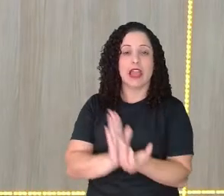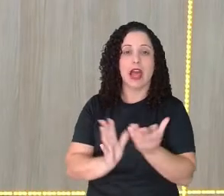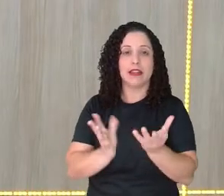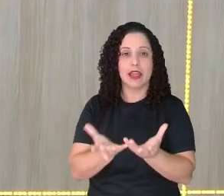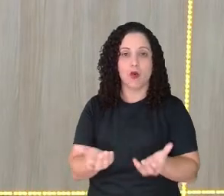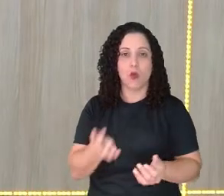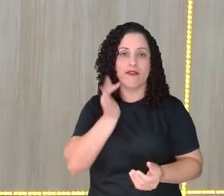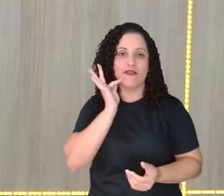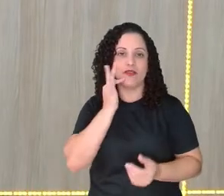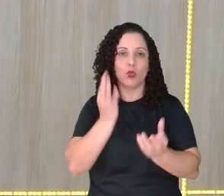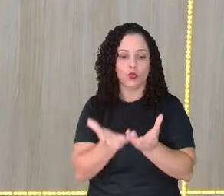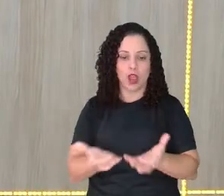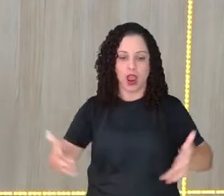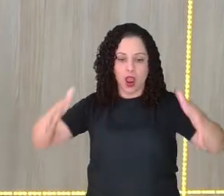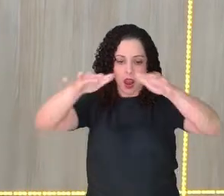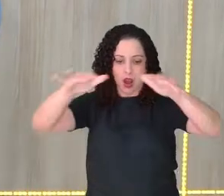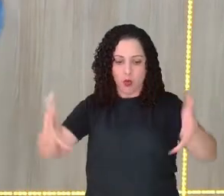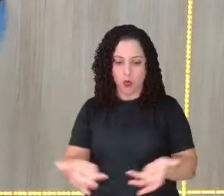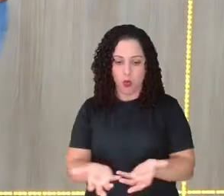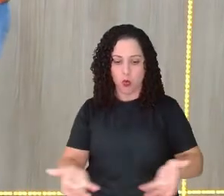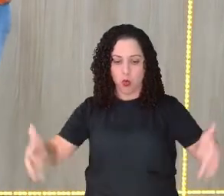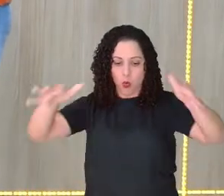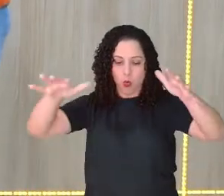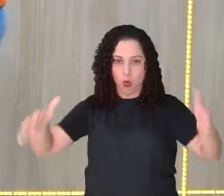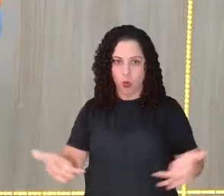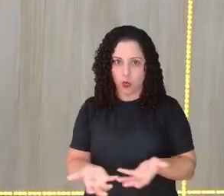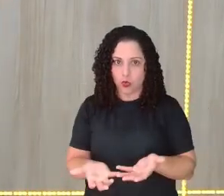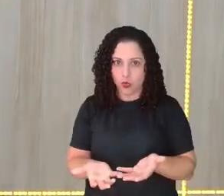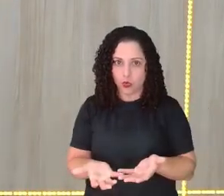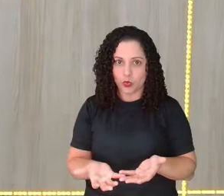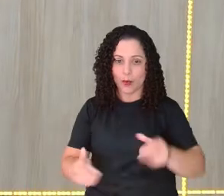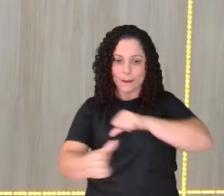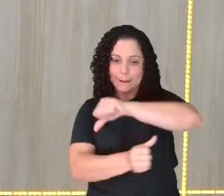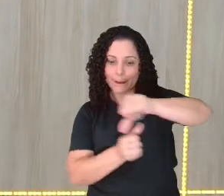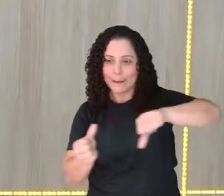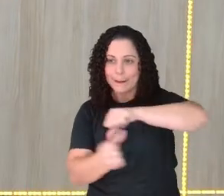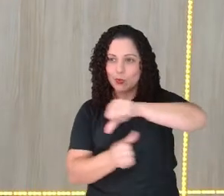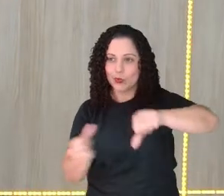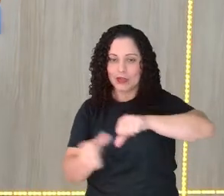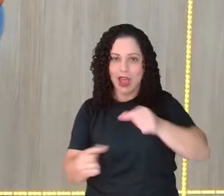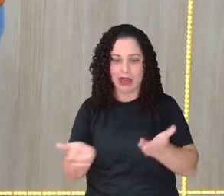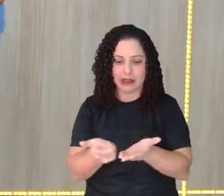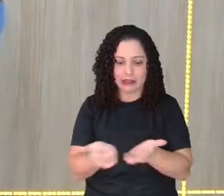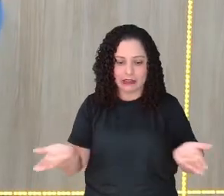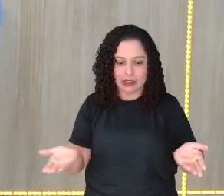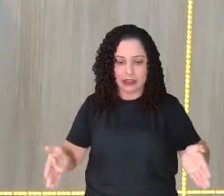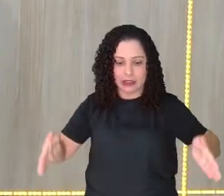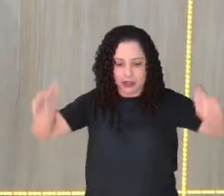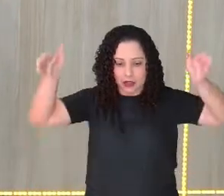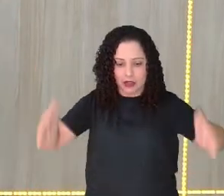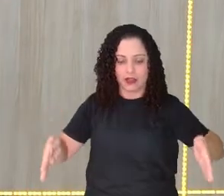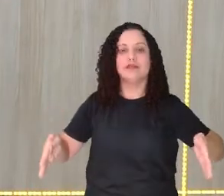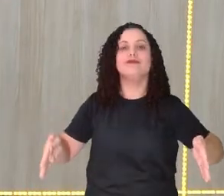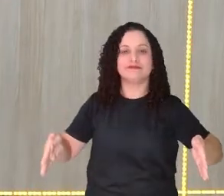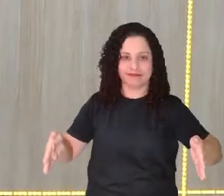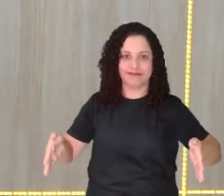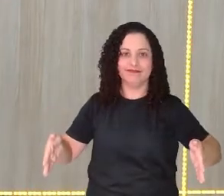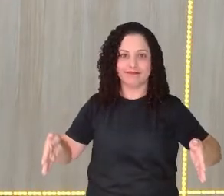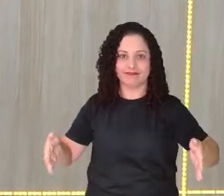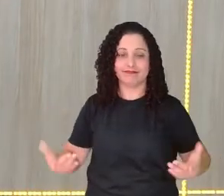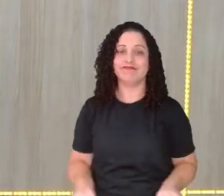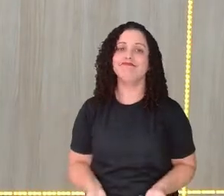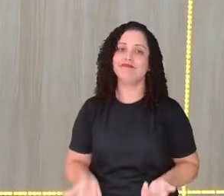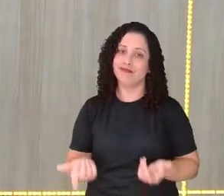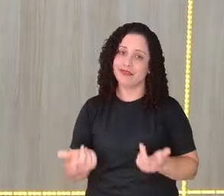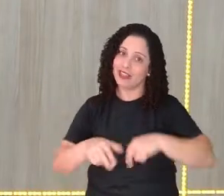eles transformaram aí uma melancia, que é algo formado aí por linhas não poligonais, em um